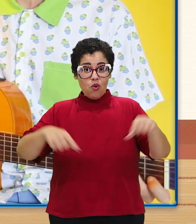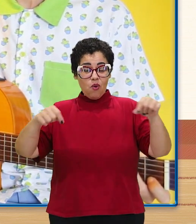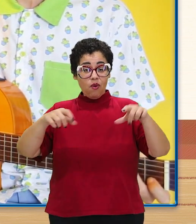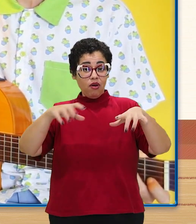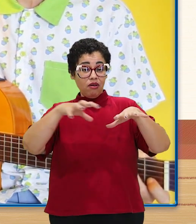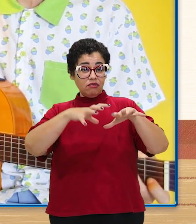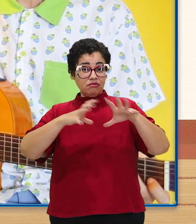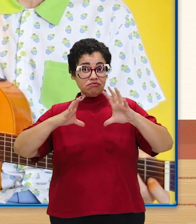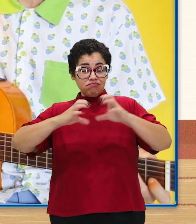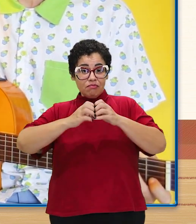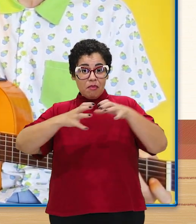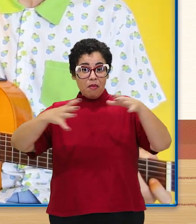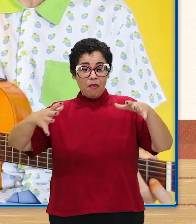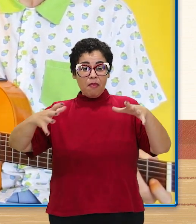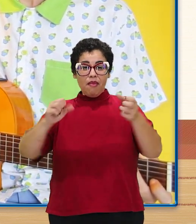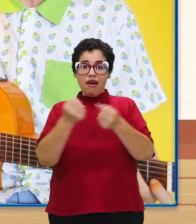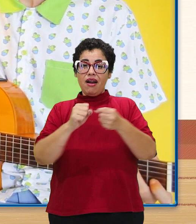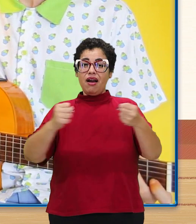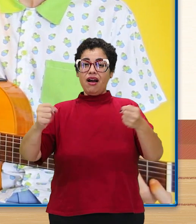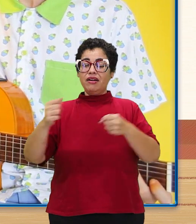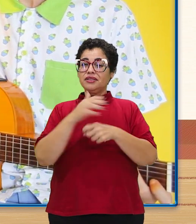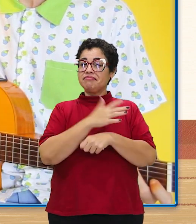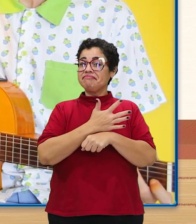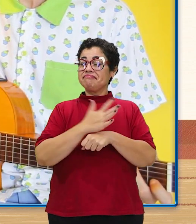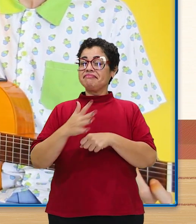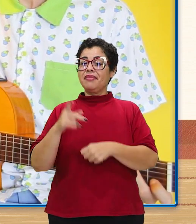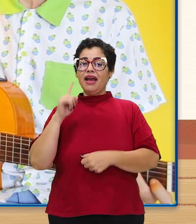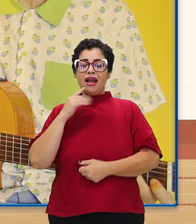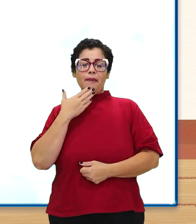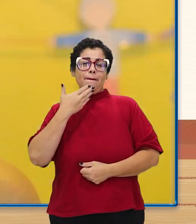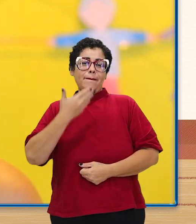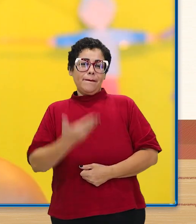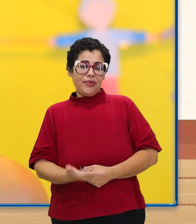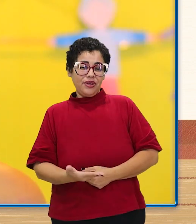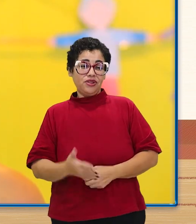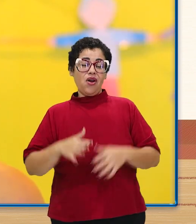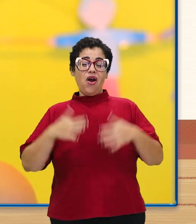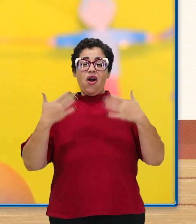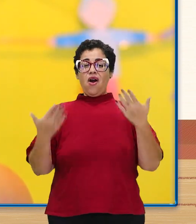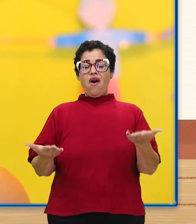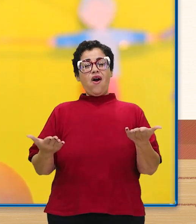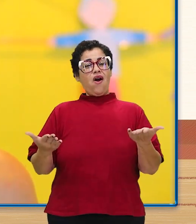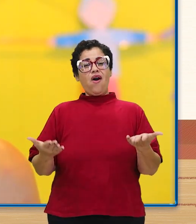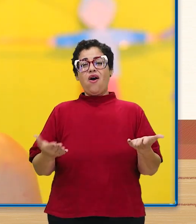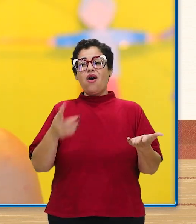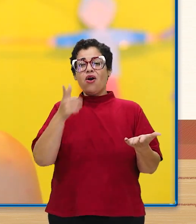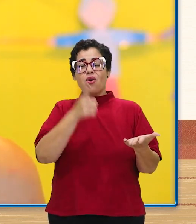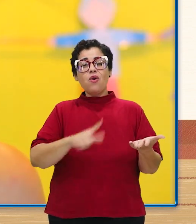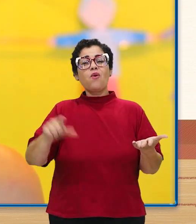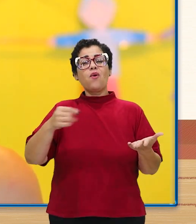lá, linda e enorme. Então ela pediu: "Ó,